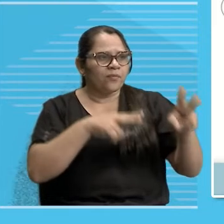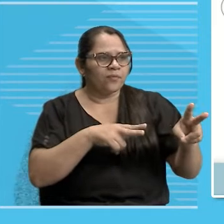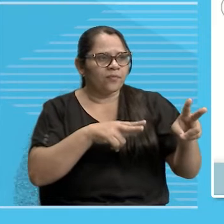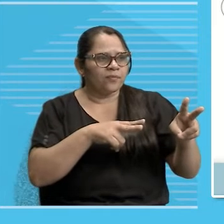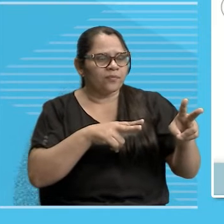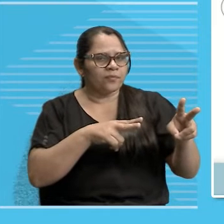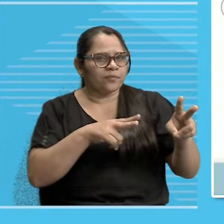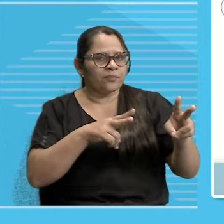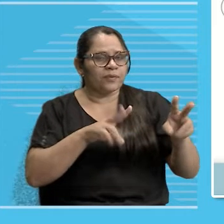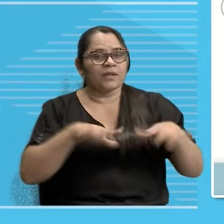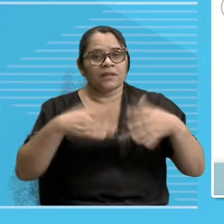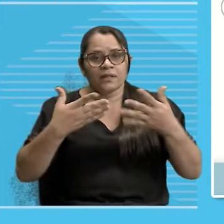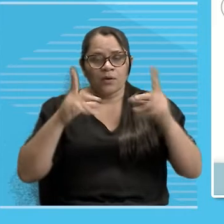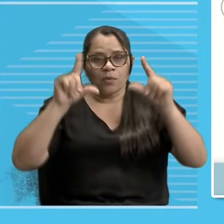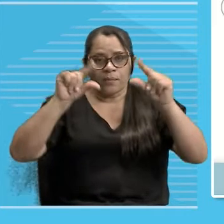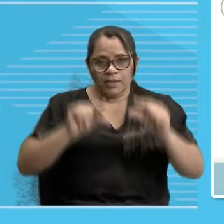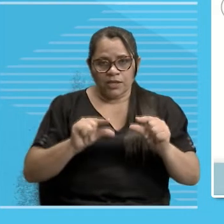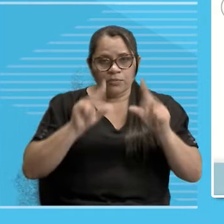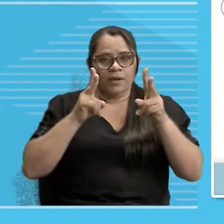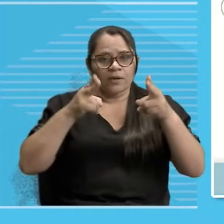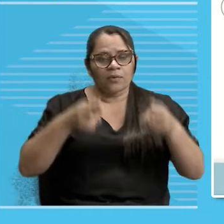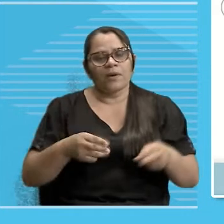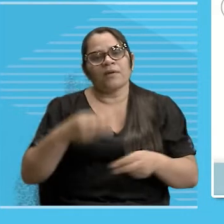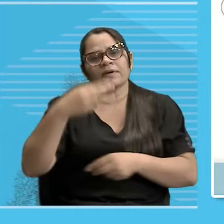e que o mínimo é 32.